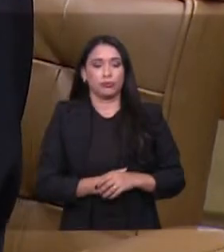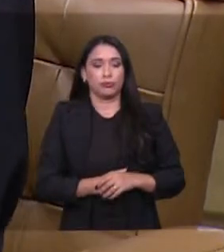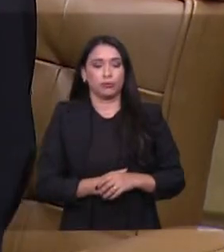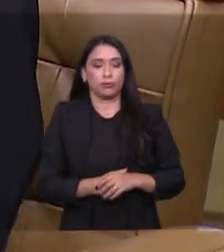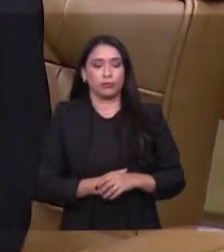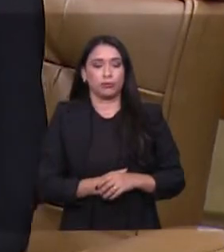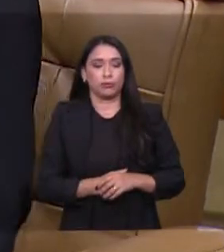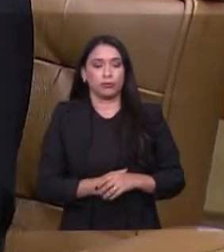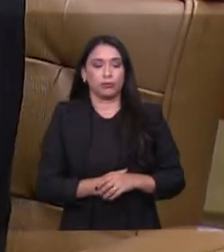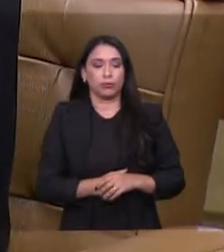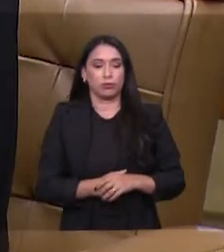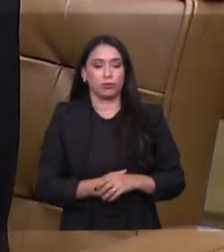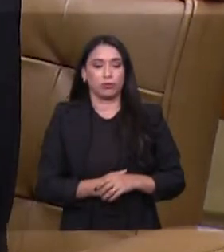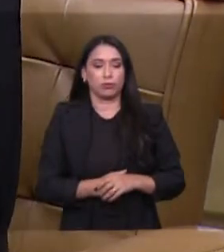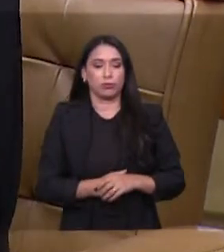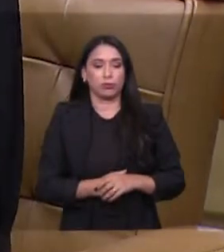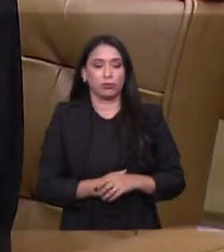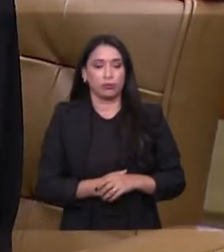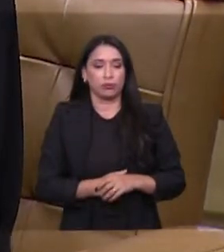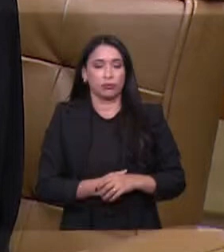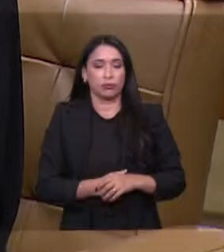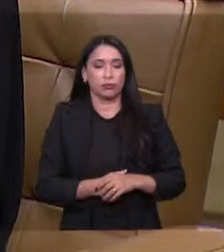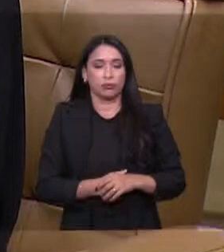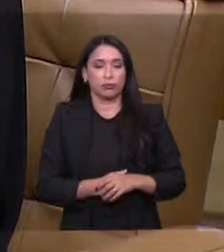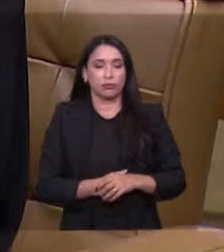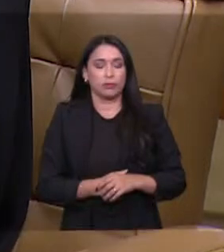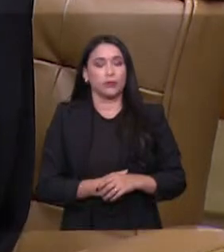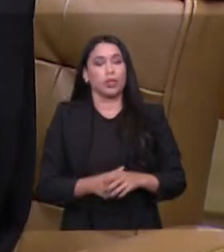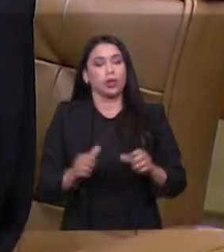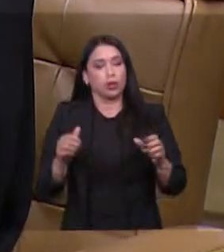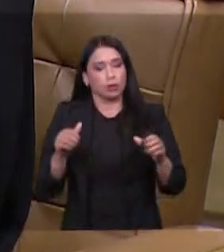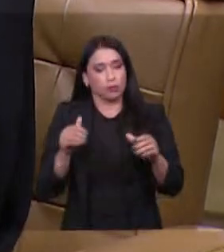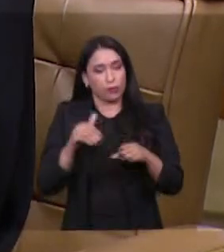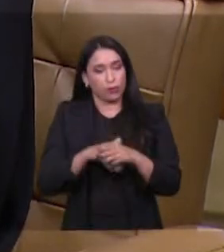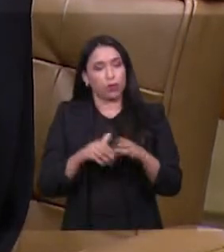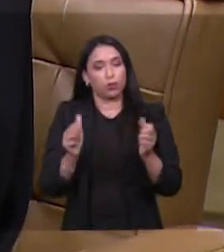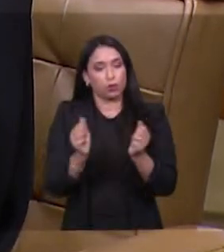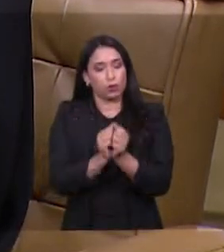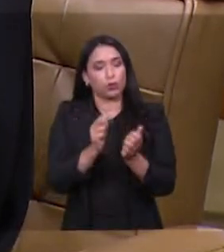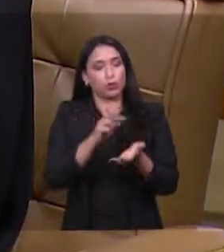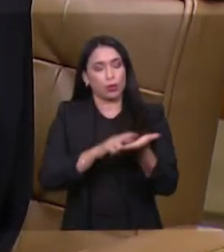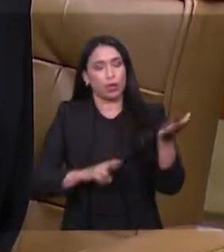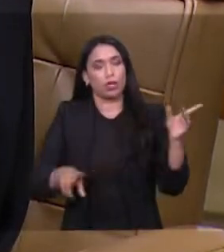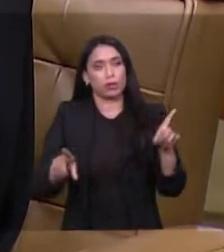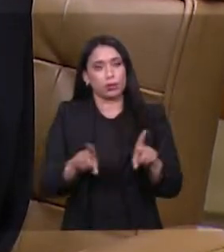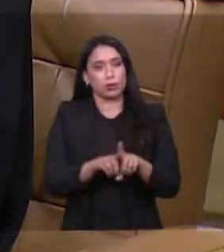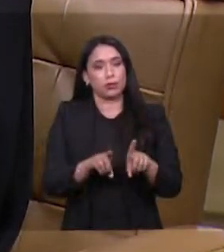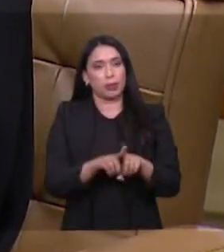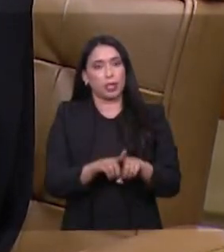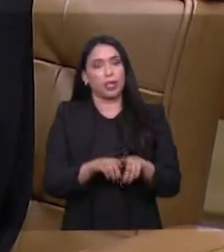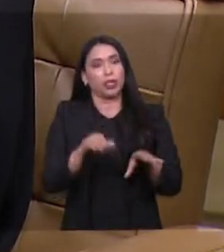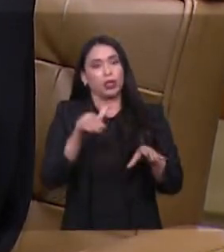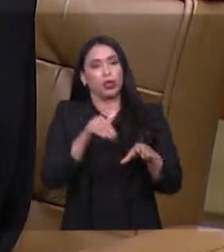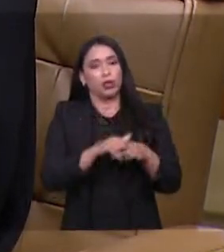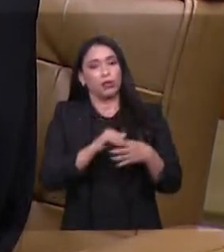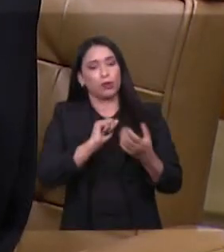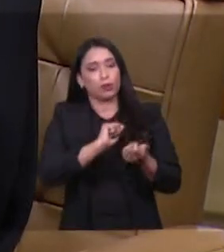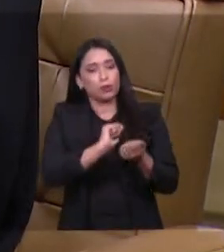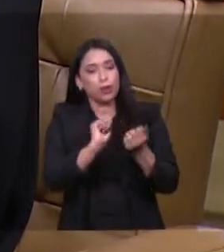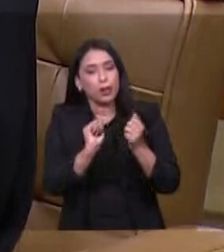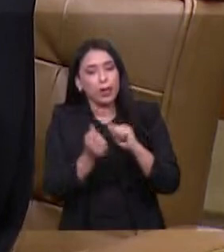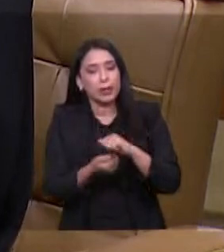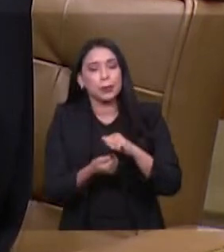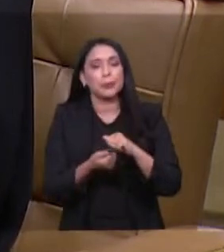acompanhando o eminente relator. Acredito que ajustou agora também o seu voto para